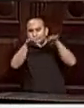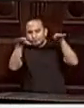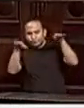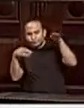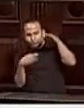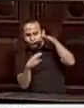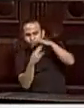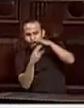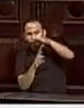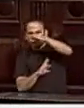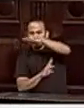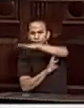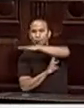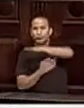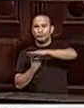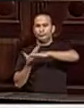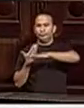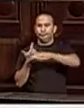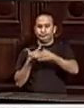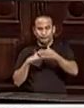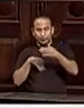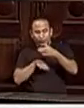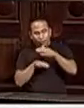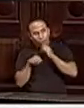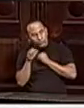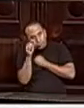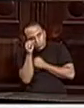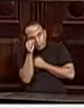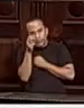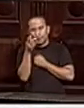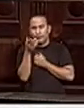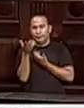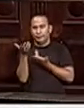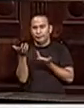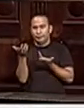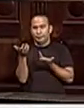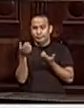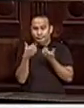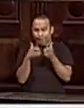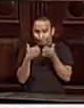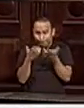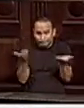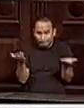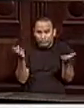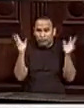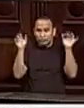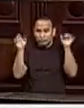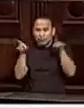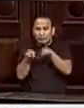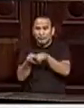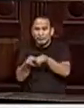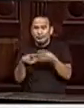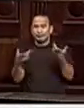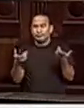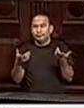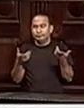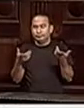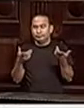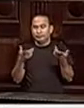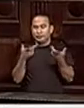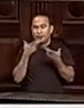é debaixo delas onde vão passar a noite. E a questão dos transportes penaliza de